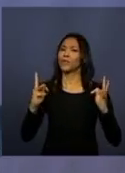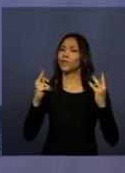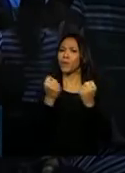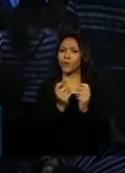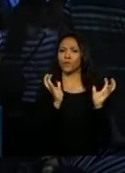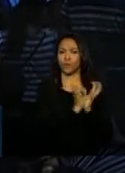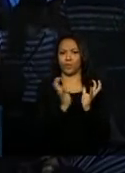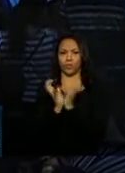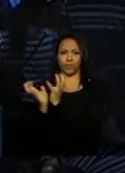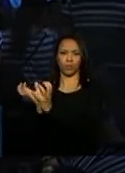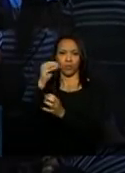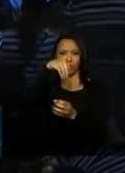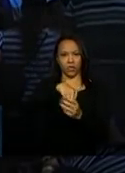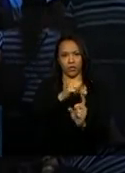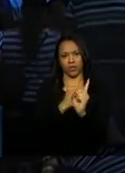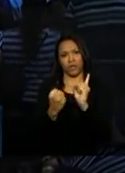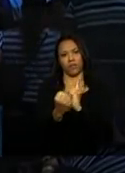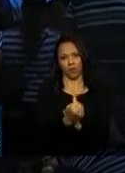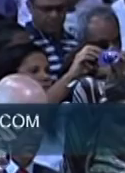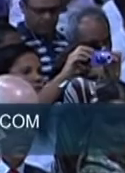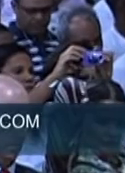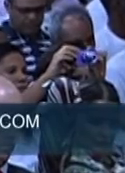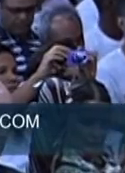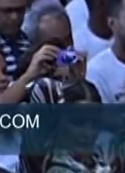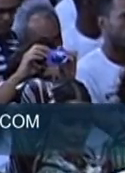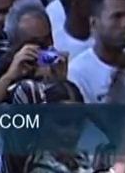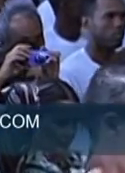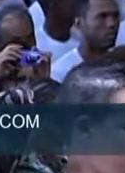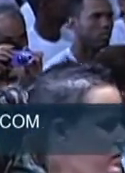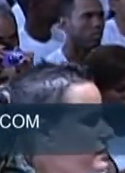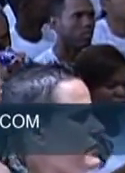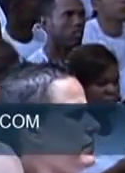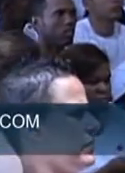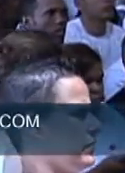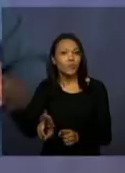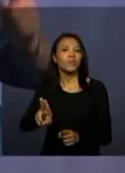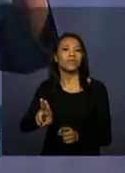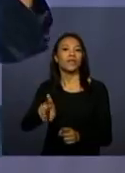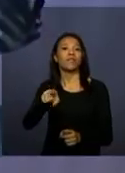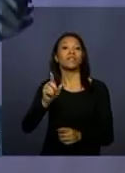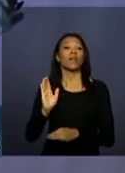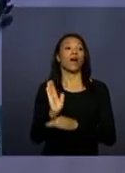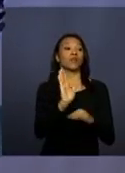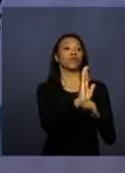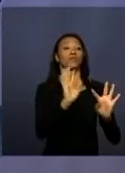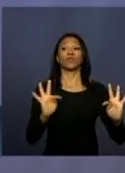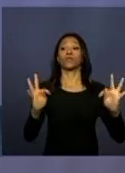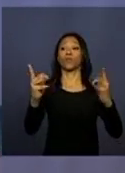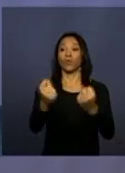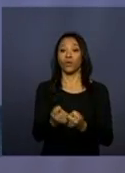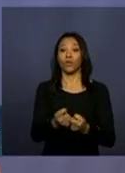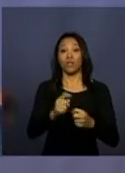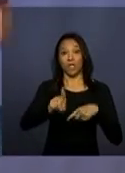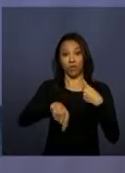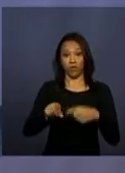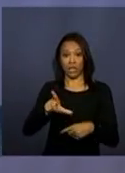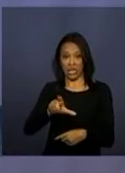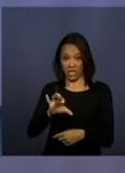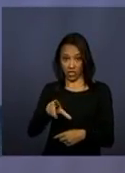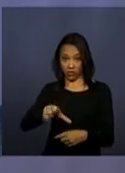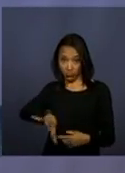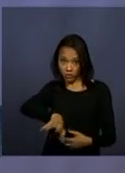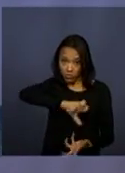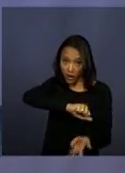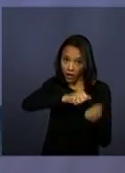sociais, porque a hora que vocês consomem, vocês beneficiam todo mundo. A hora que vocês reciclam, a